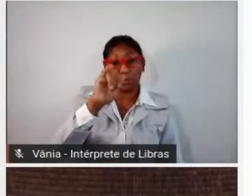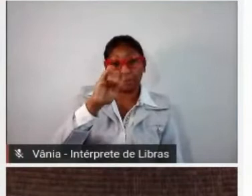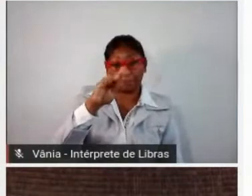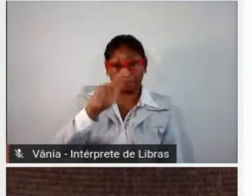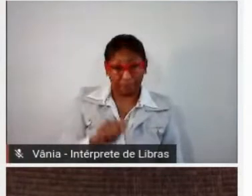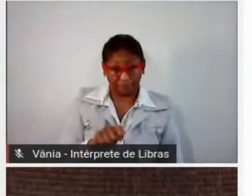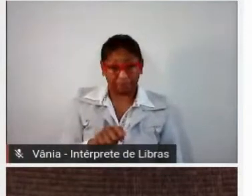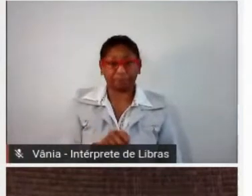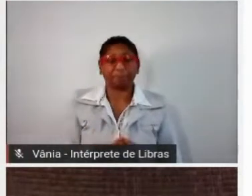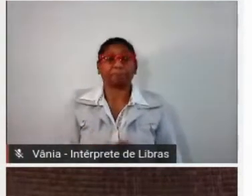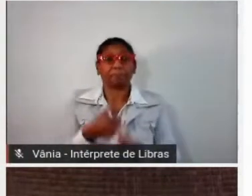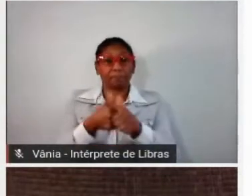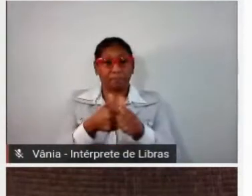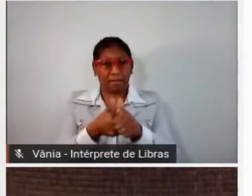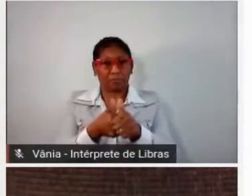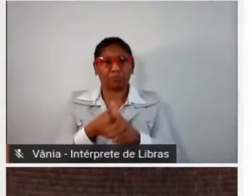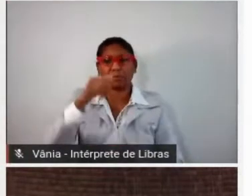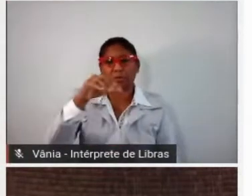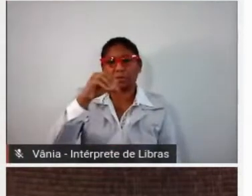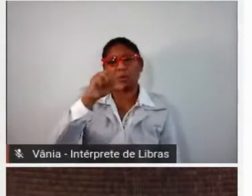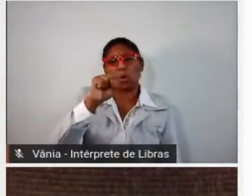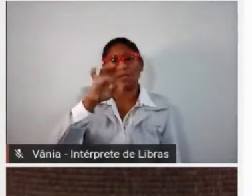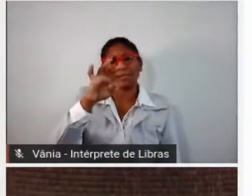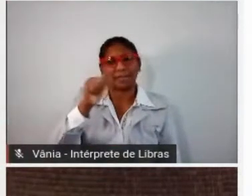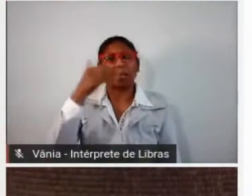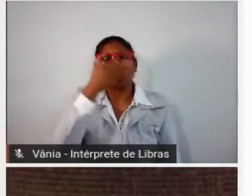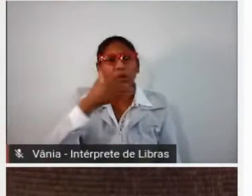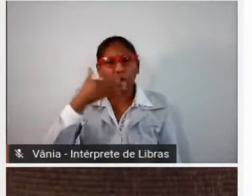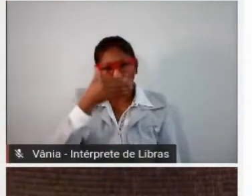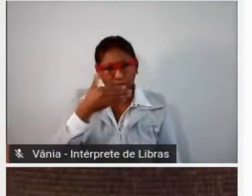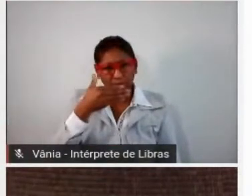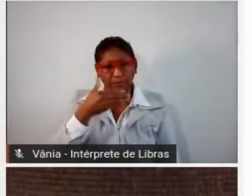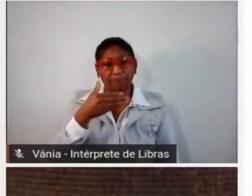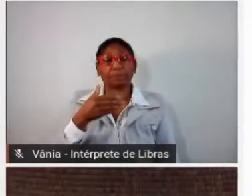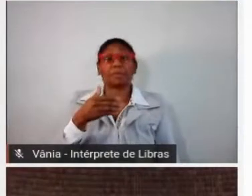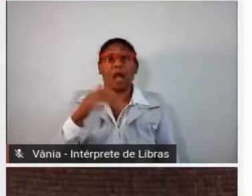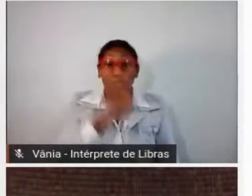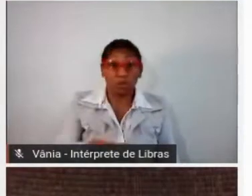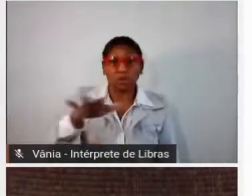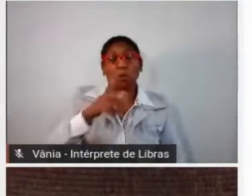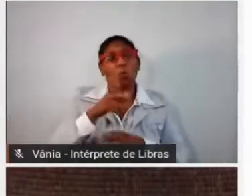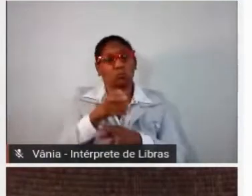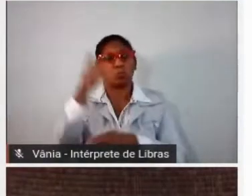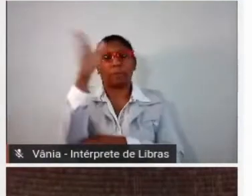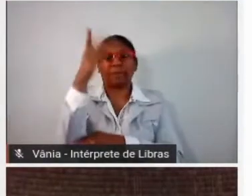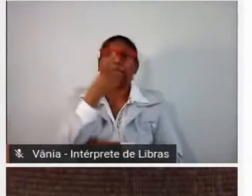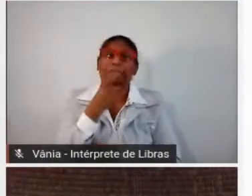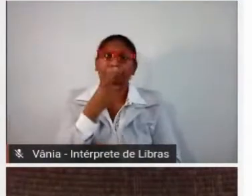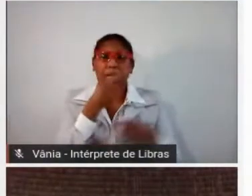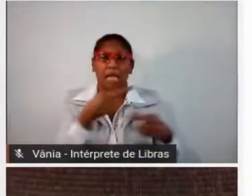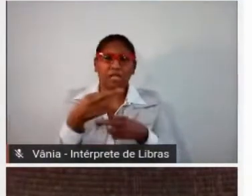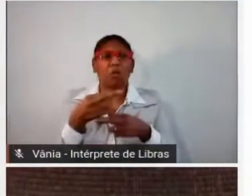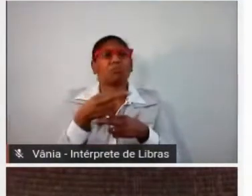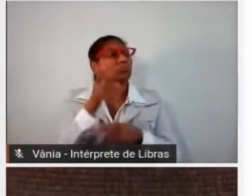região carbonífera, a região de Guaíba. As demais continuam na bandeira vermelha. Estão ali identificadas, né, as regiões que já